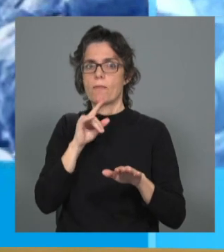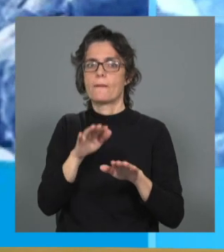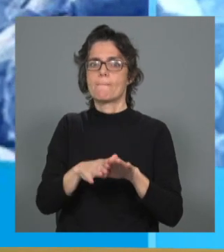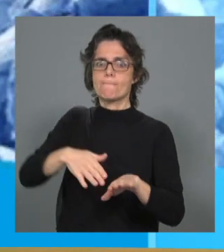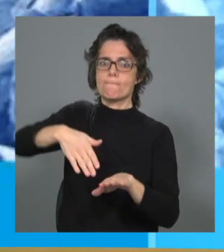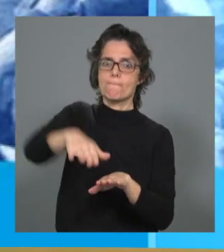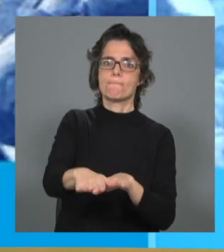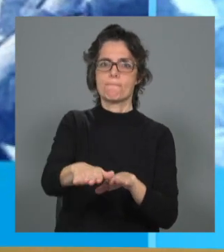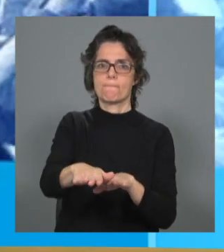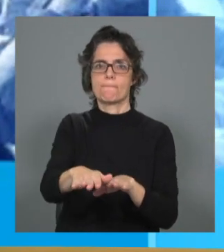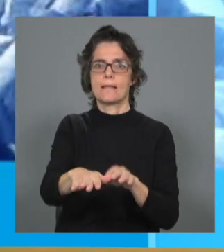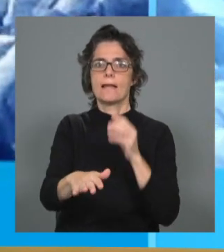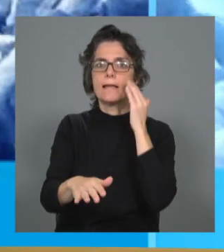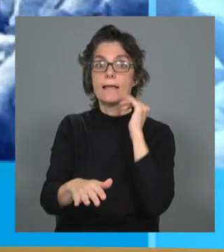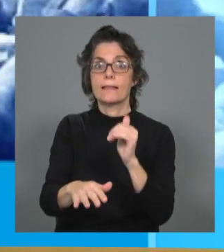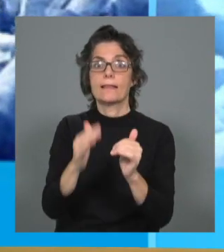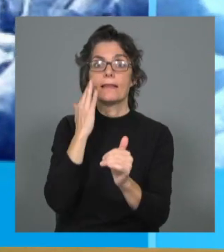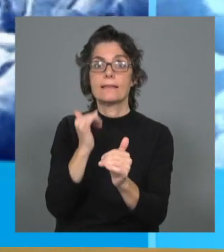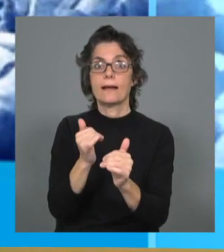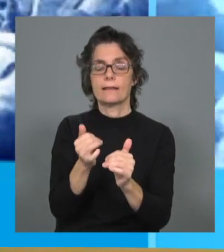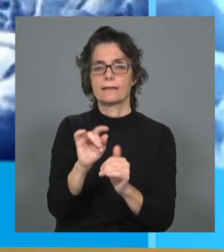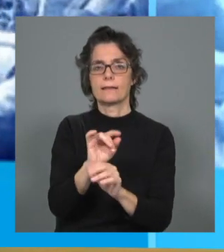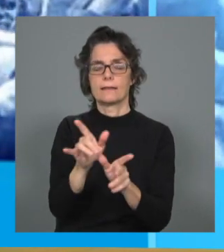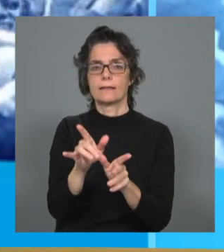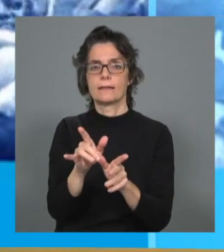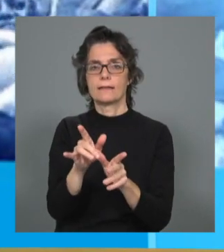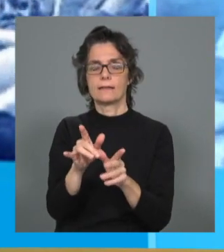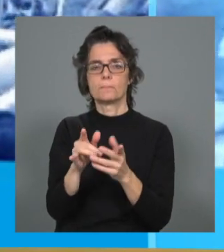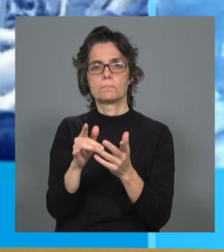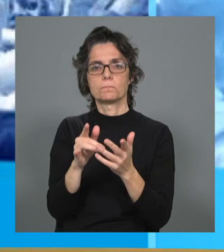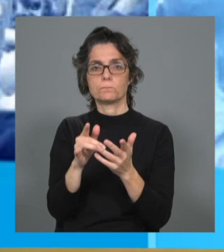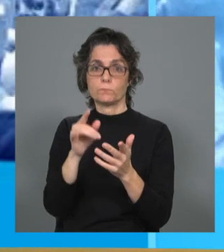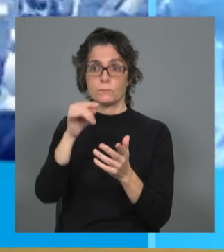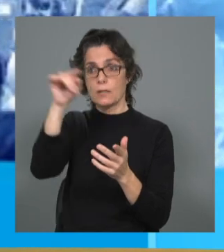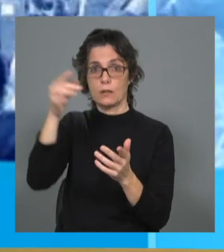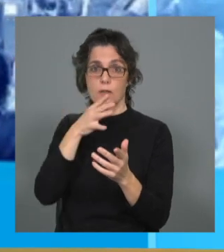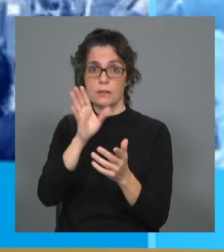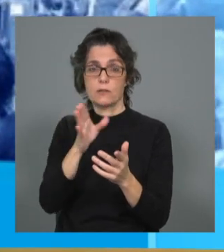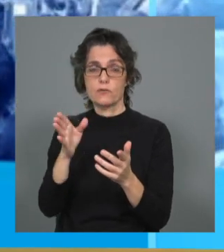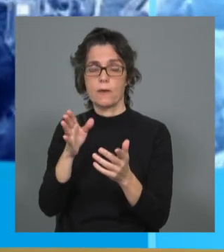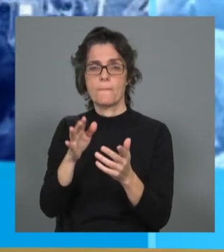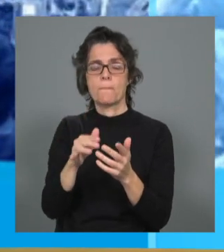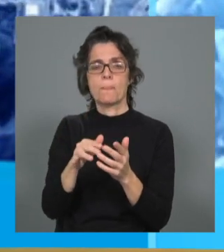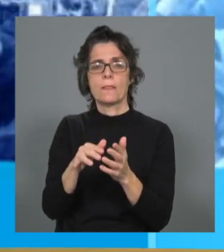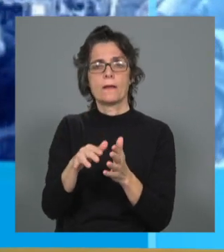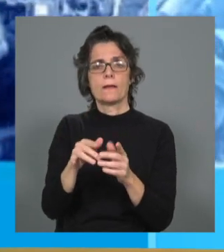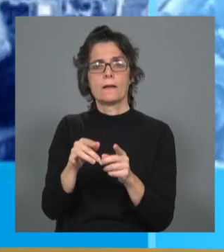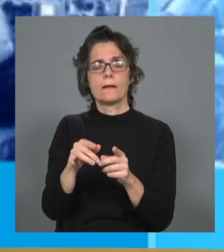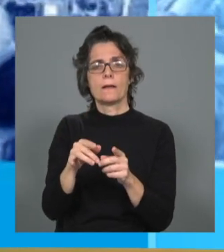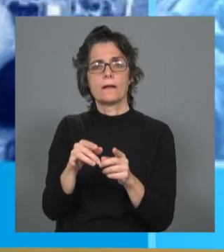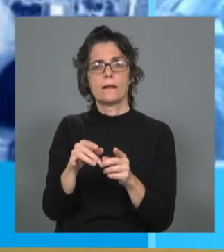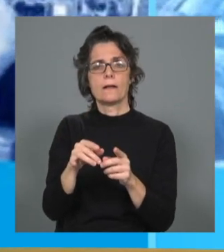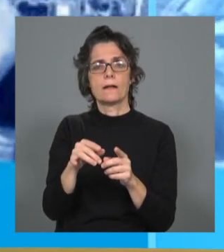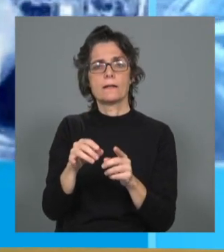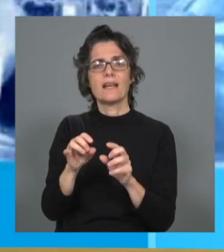dar o salto naquele sentido que também se tem falado e que me parece ser, de facto, um cenário muito mau, é que os 10